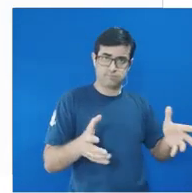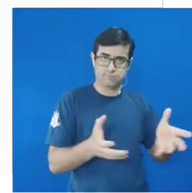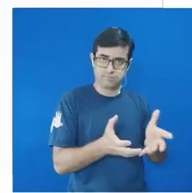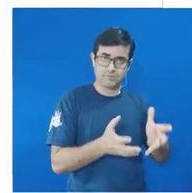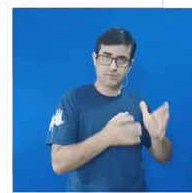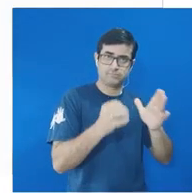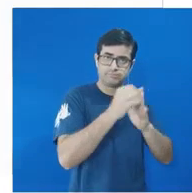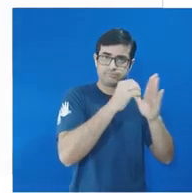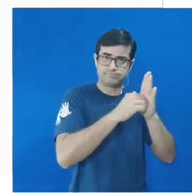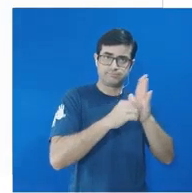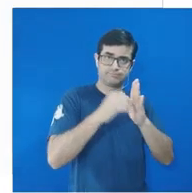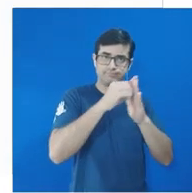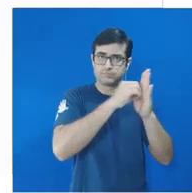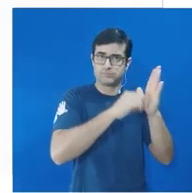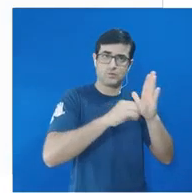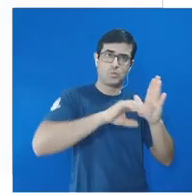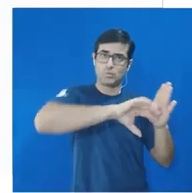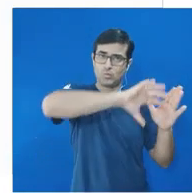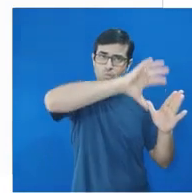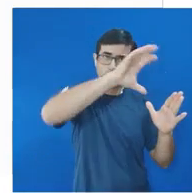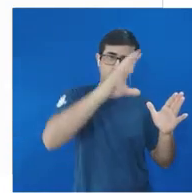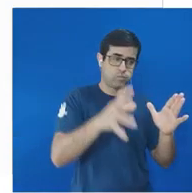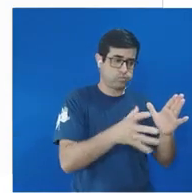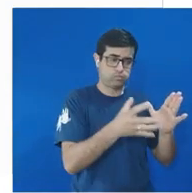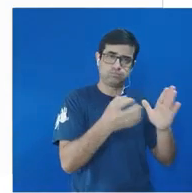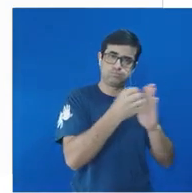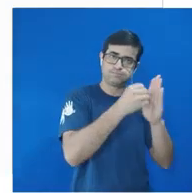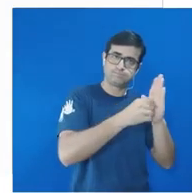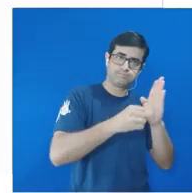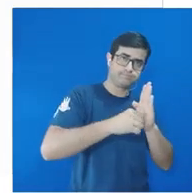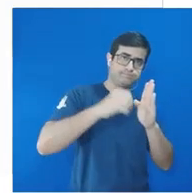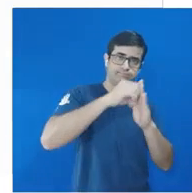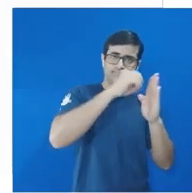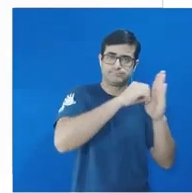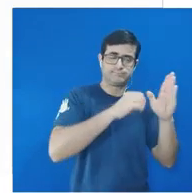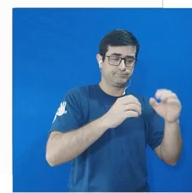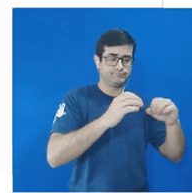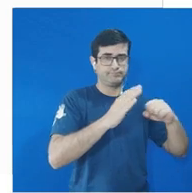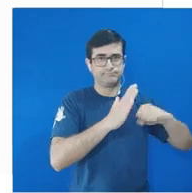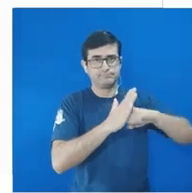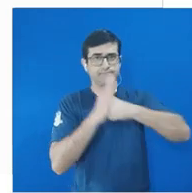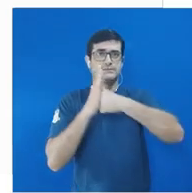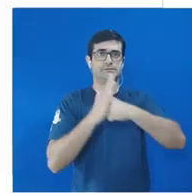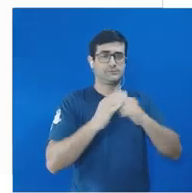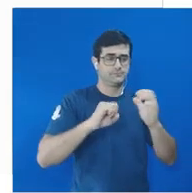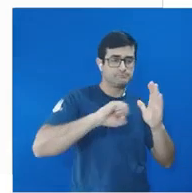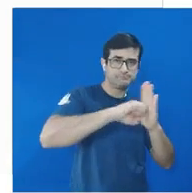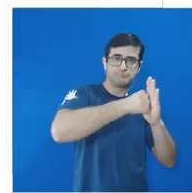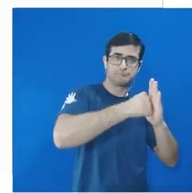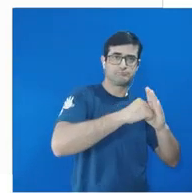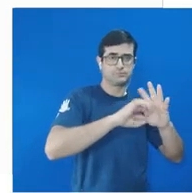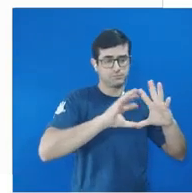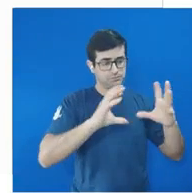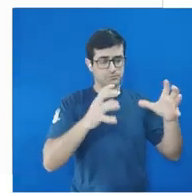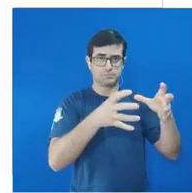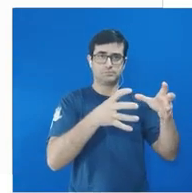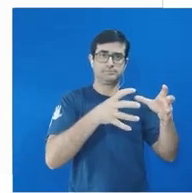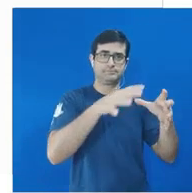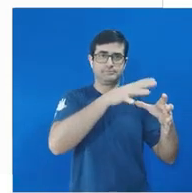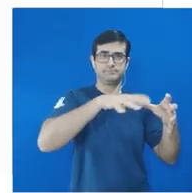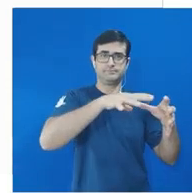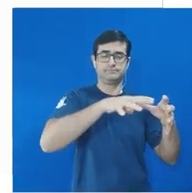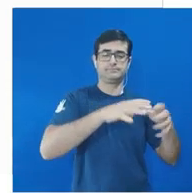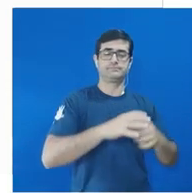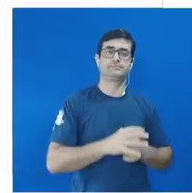o ambiente que está retendo elas, né? Ou seja, com a extremidade ali que comporta elas. Conforme